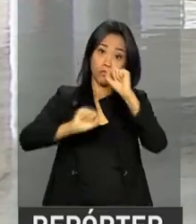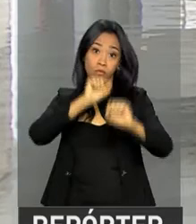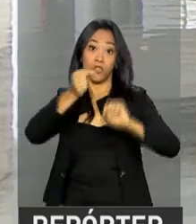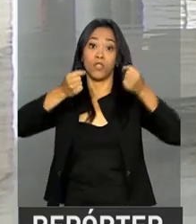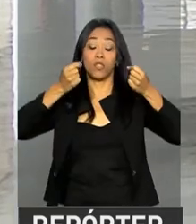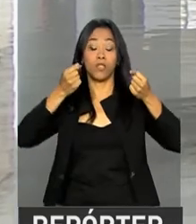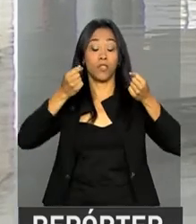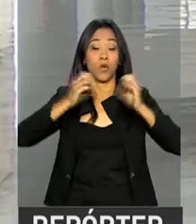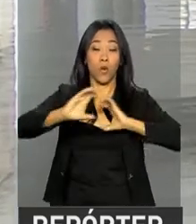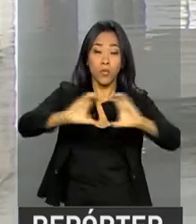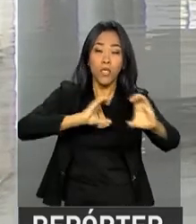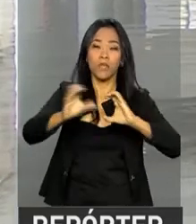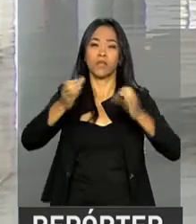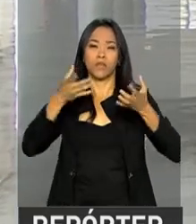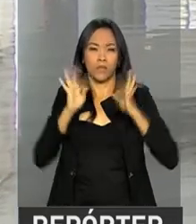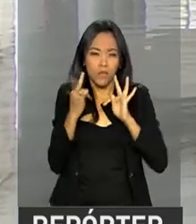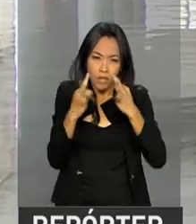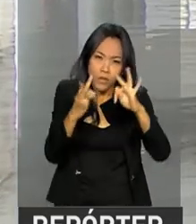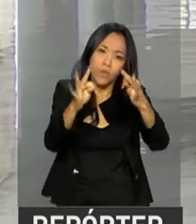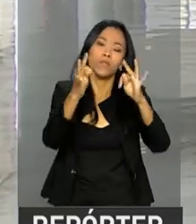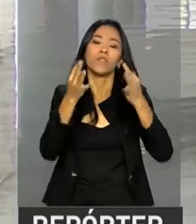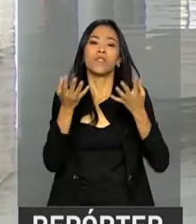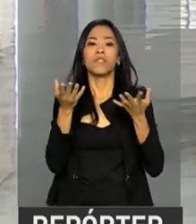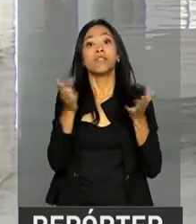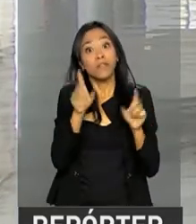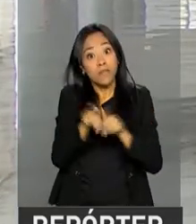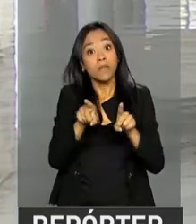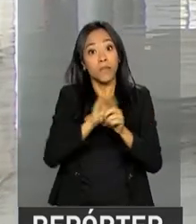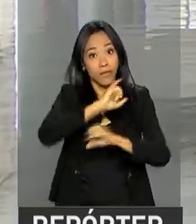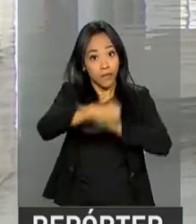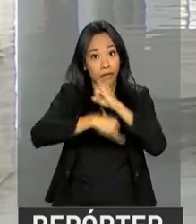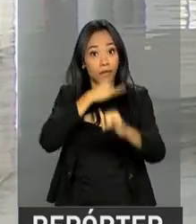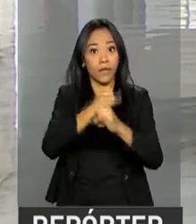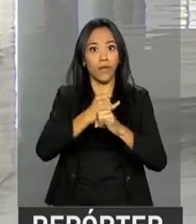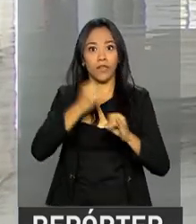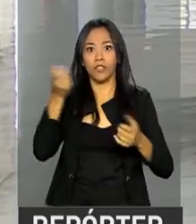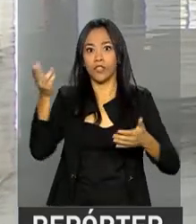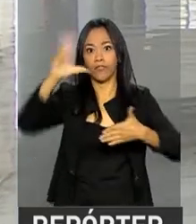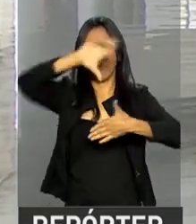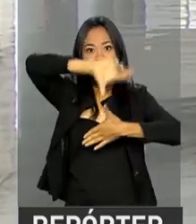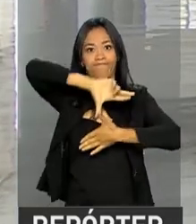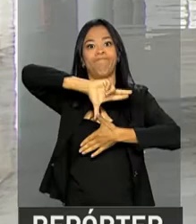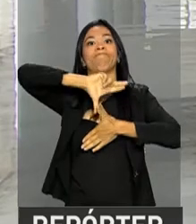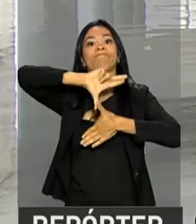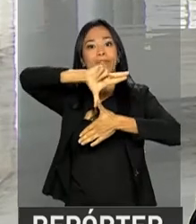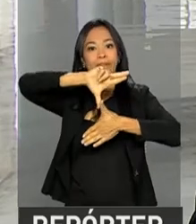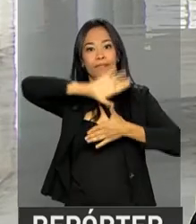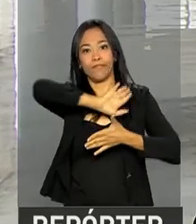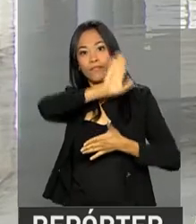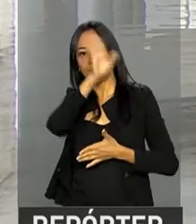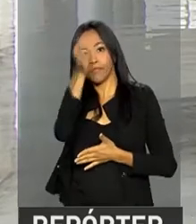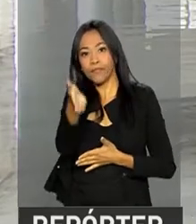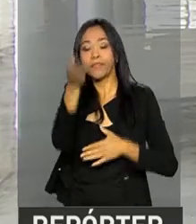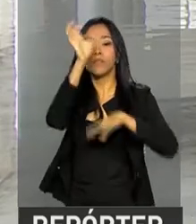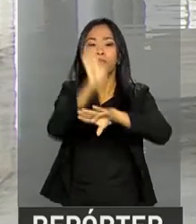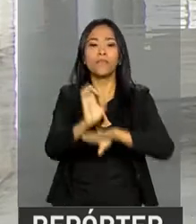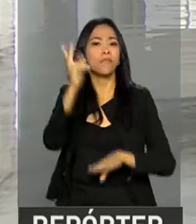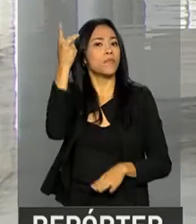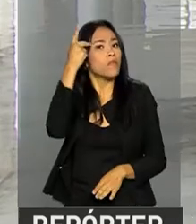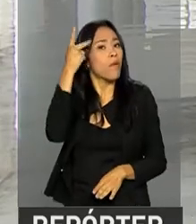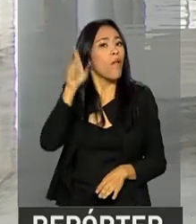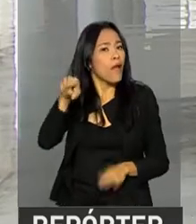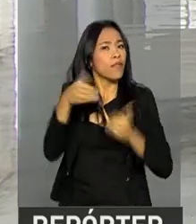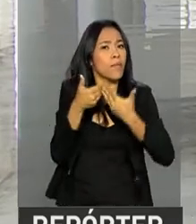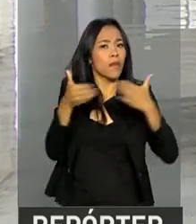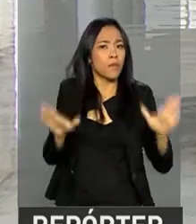de telecomunicações tecnologia da informação e internet detona a américa latina na cerimônia de abertura deste evento